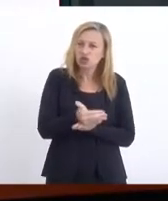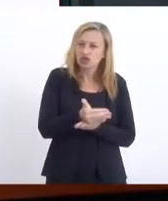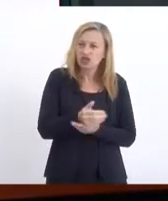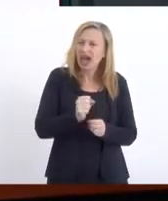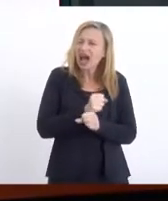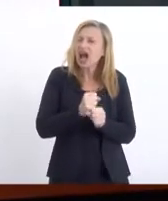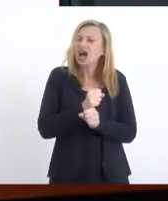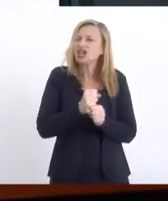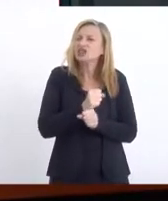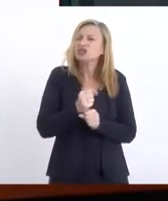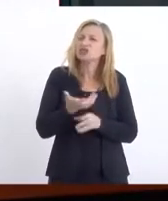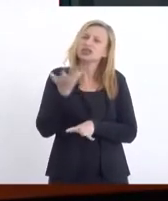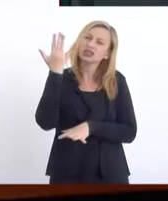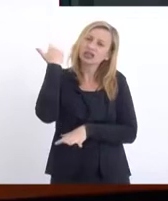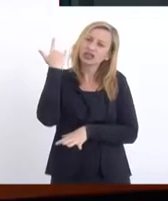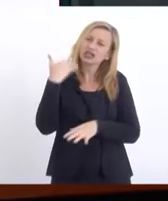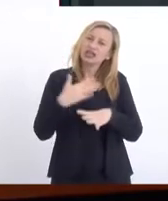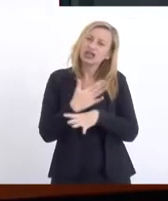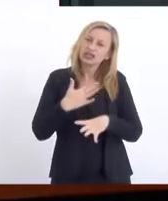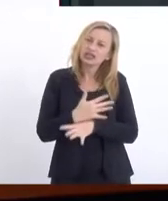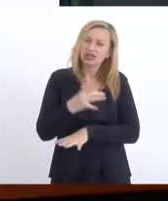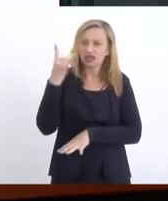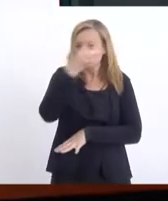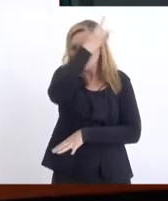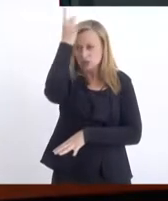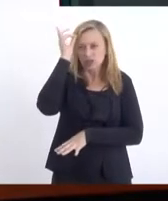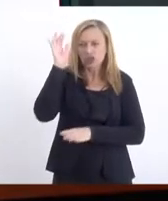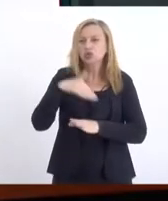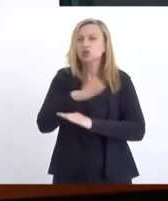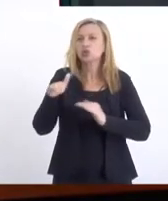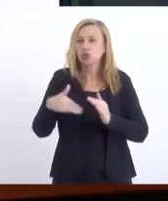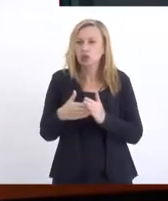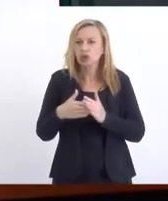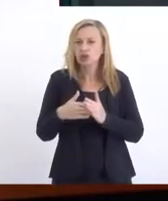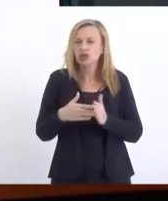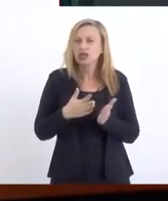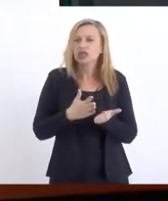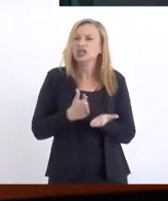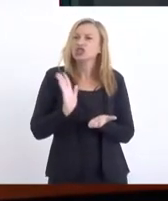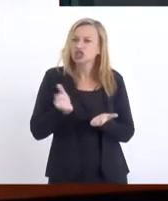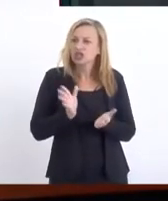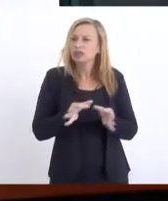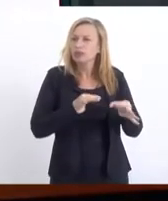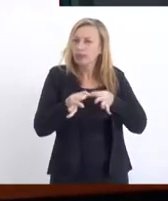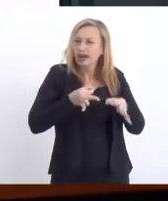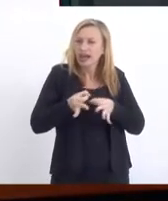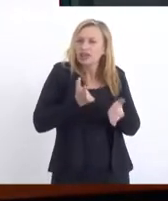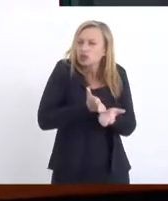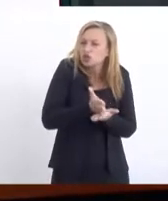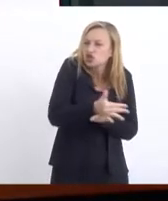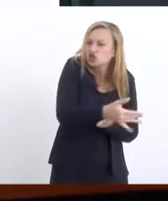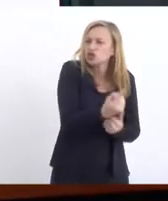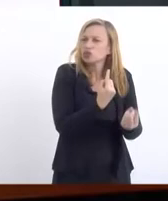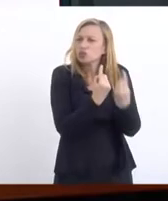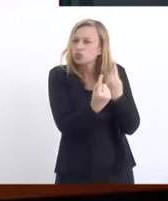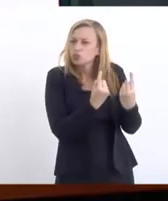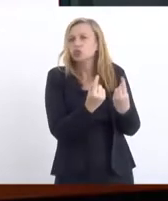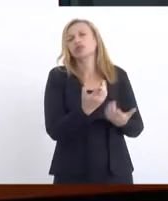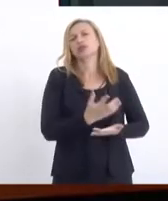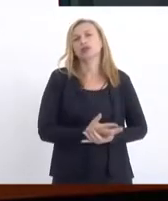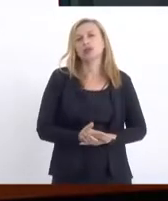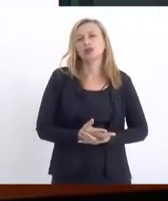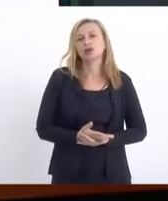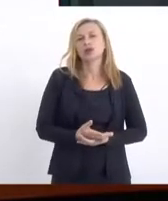anos atrás, e a cidade do Espírito Santo, todas elas estão com desvio, né, Jair? Todas elas estão com desvio.